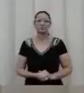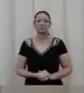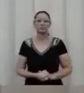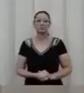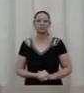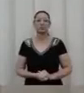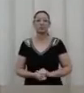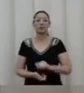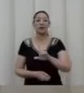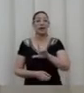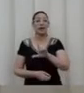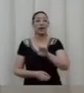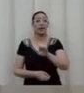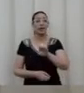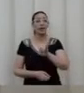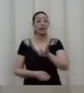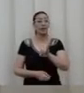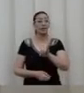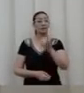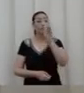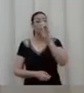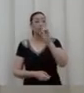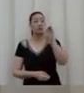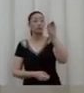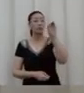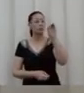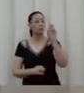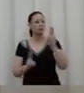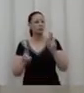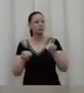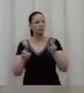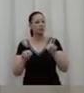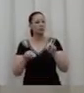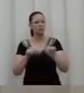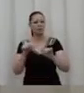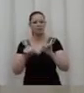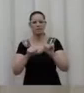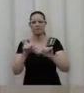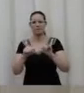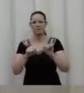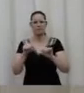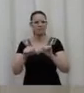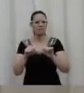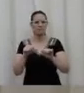e as leis de Deus são imutáveis e constantes